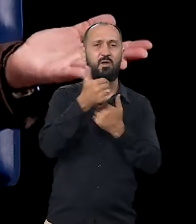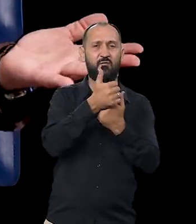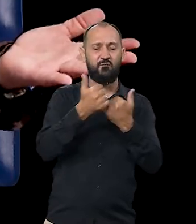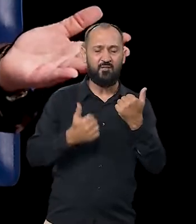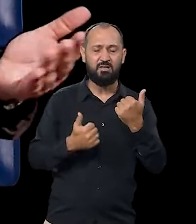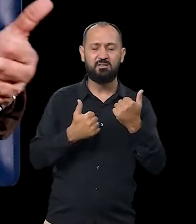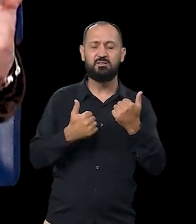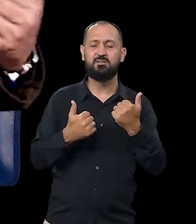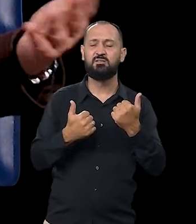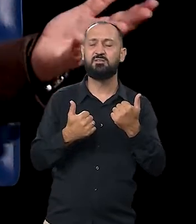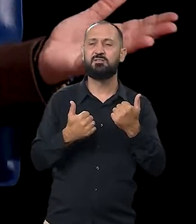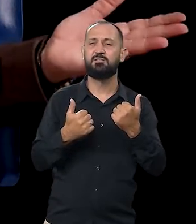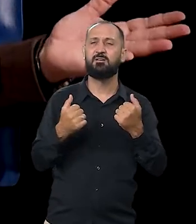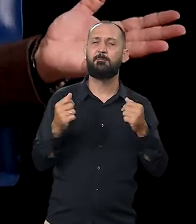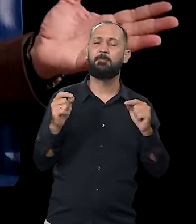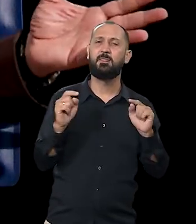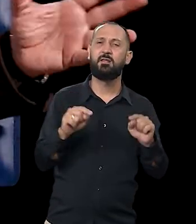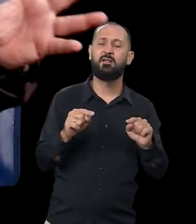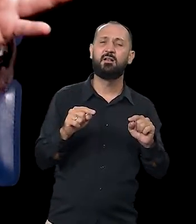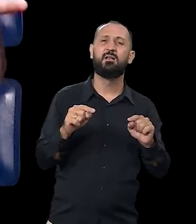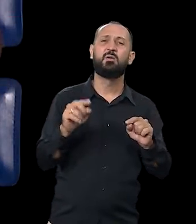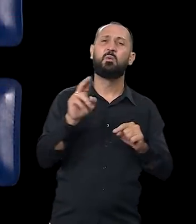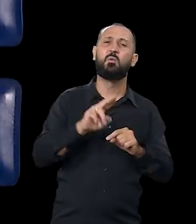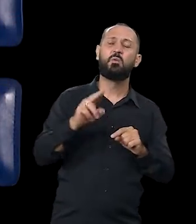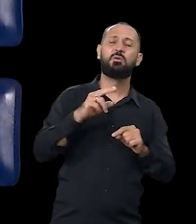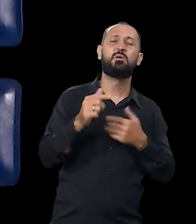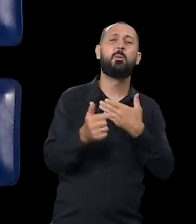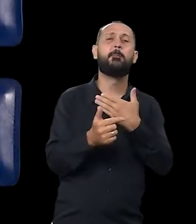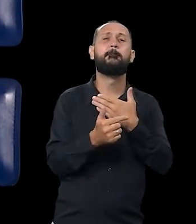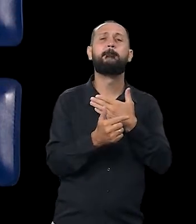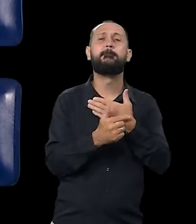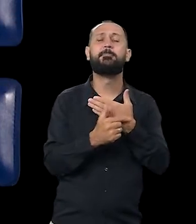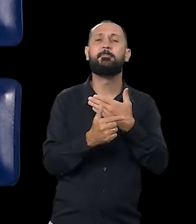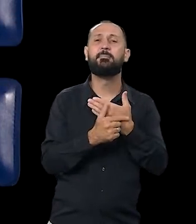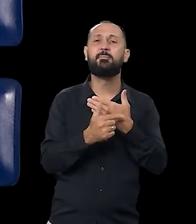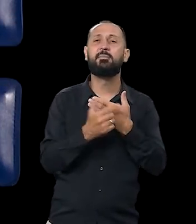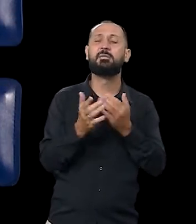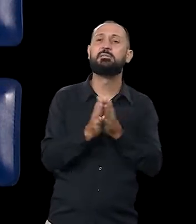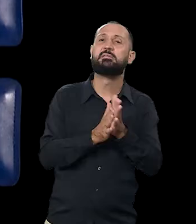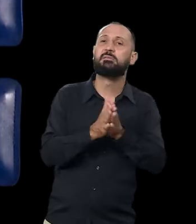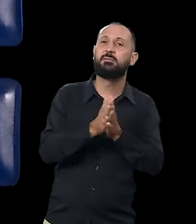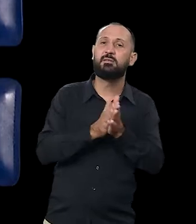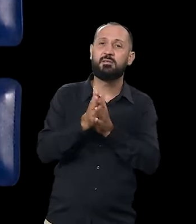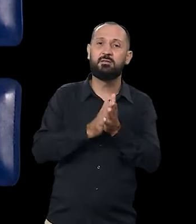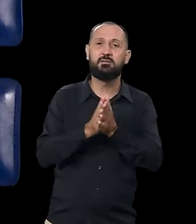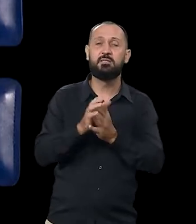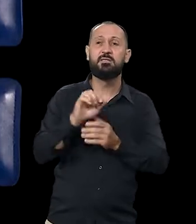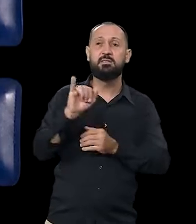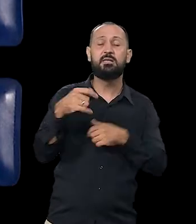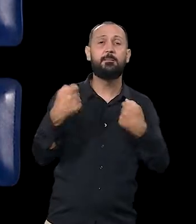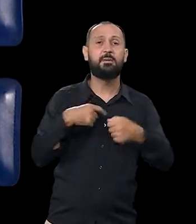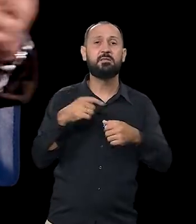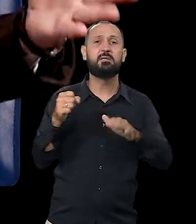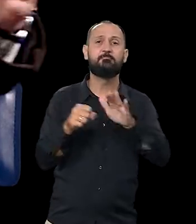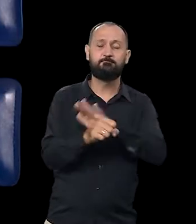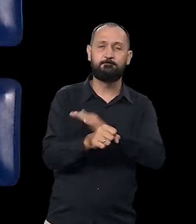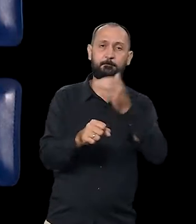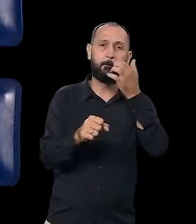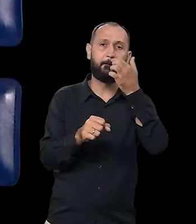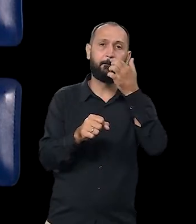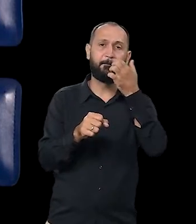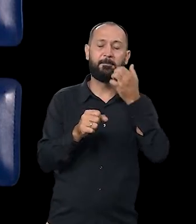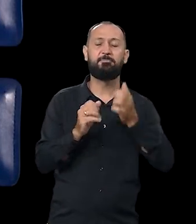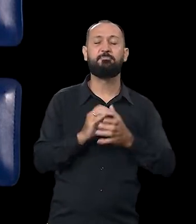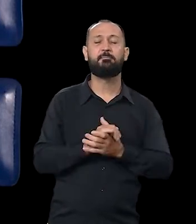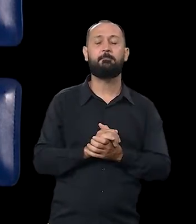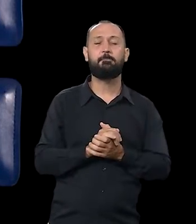o vice, ele de certa forma, ele ocupa um papel de expectativa. Se tiver necessidade, ele está